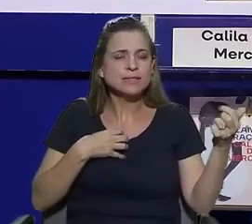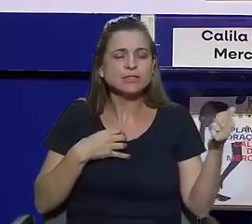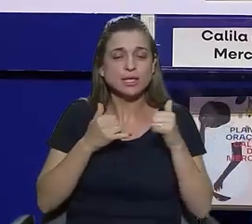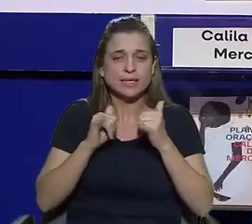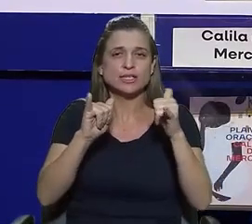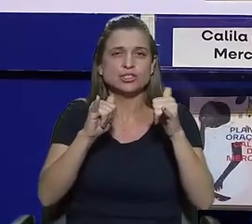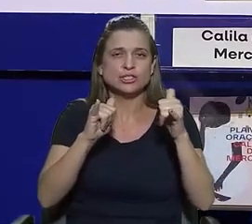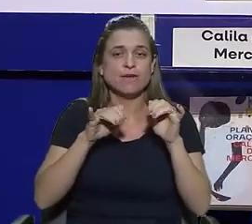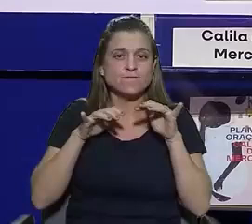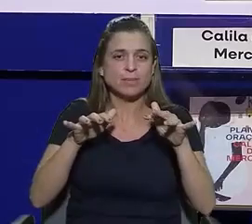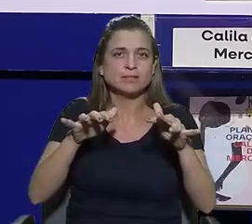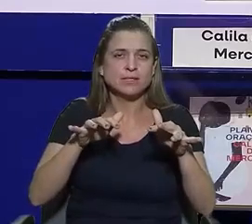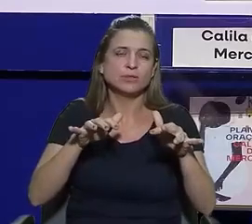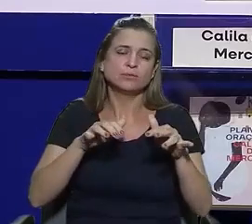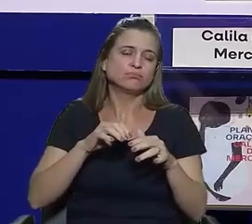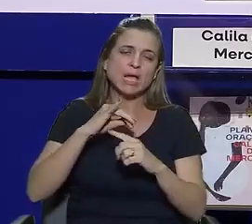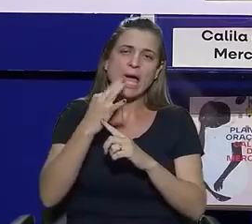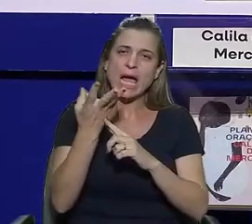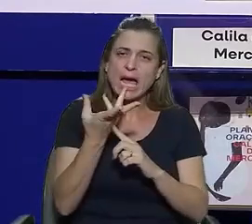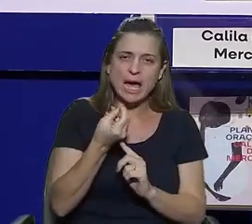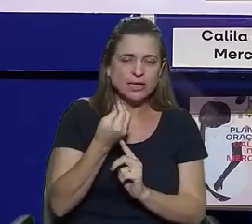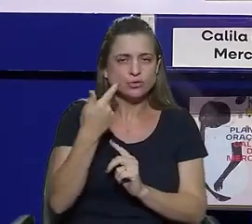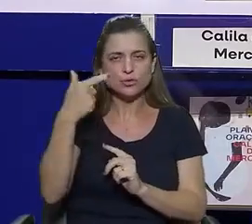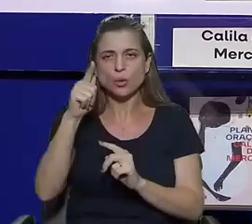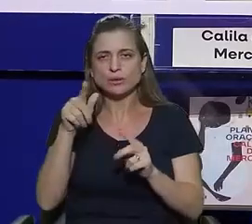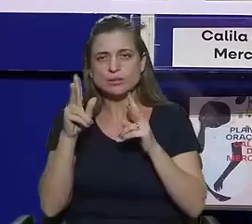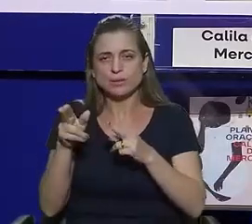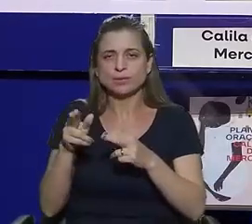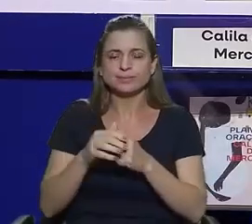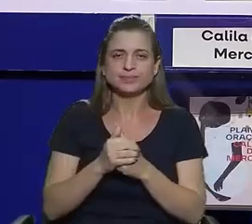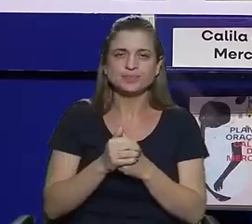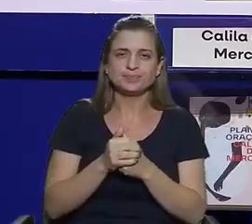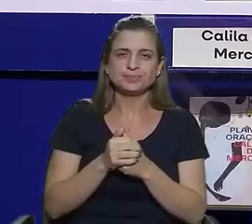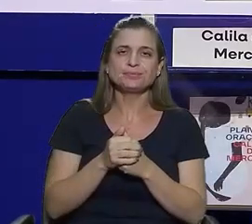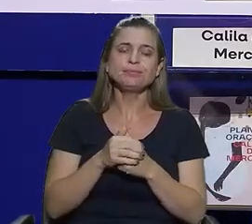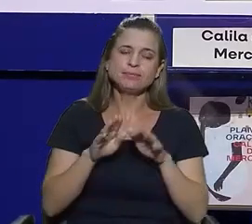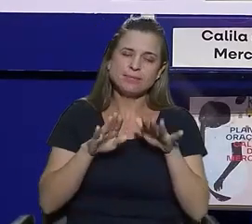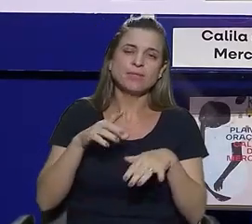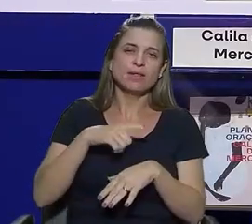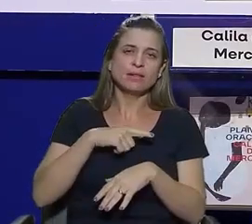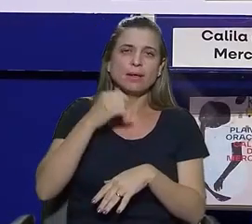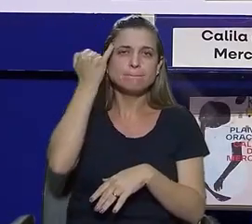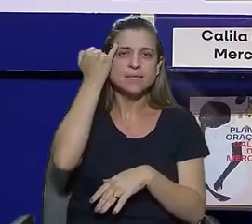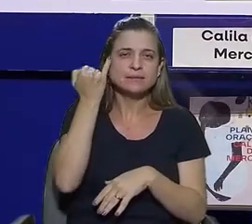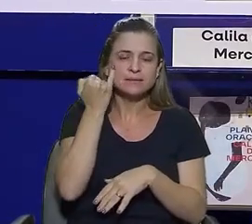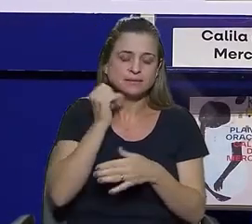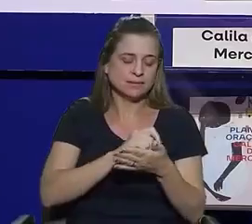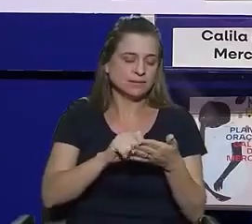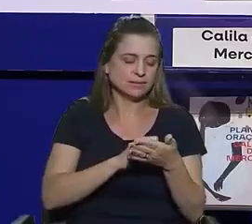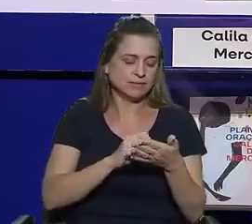coisa, enfim, com outras artes, né? Com a pintura e tudo mais. Então, eu tenho preguiça de escrever. Eu acabei de lançar o